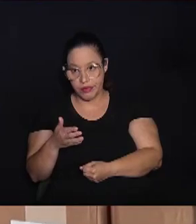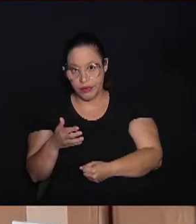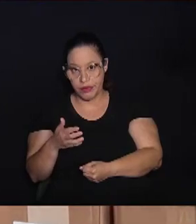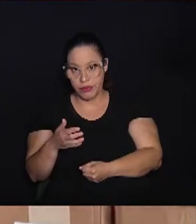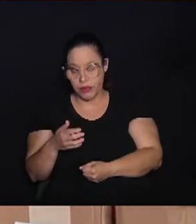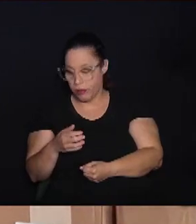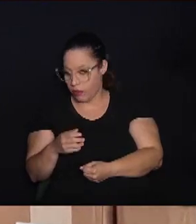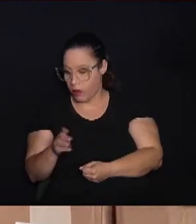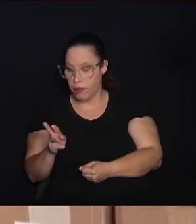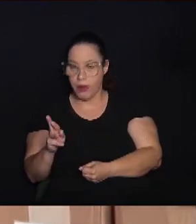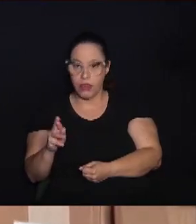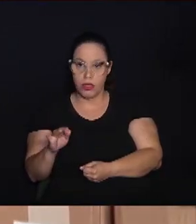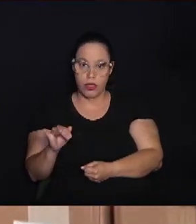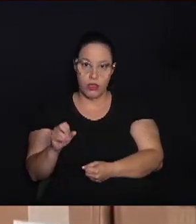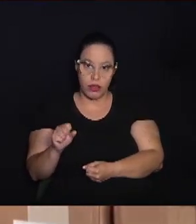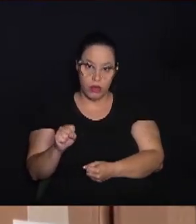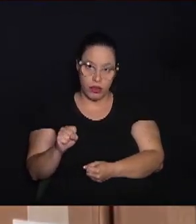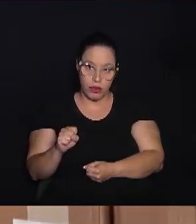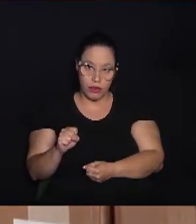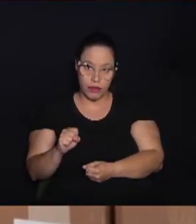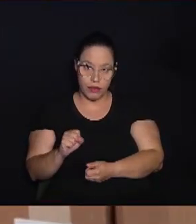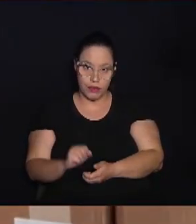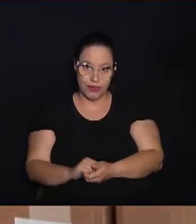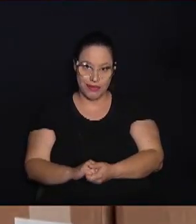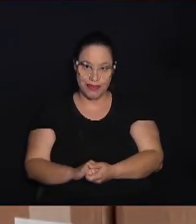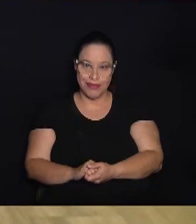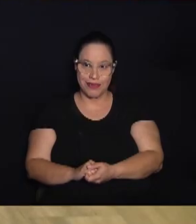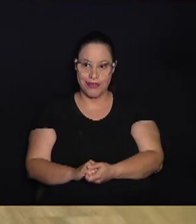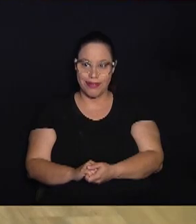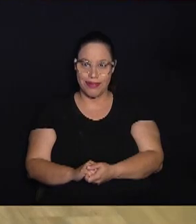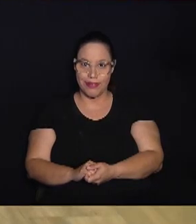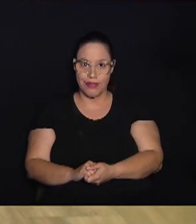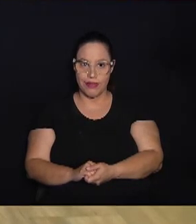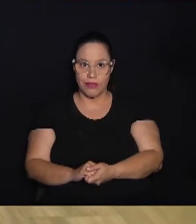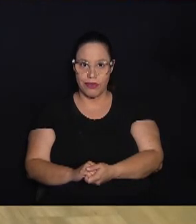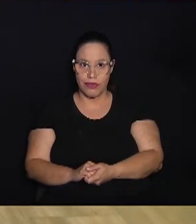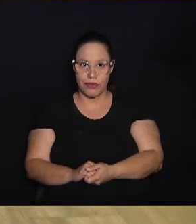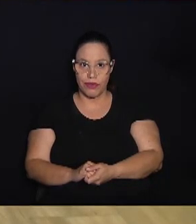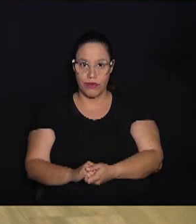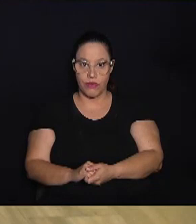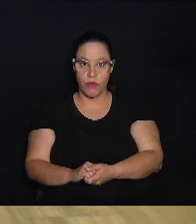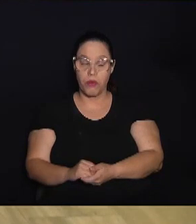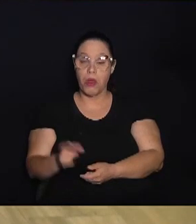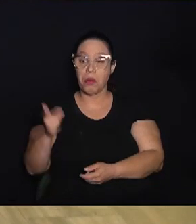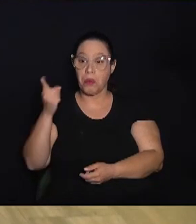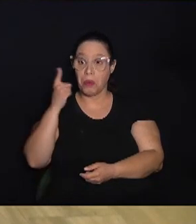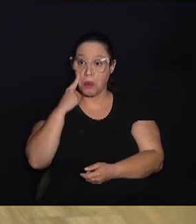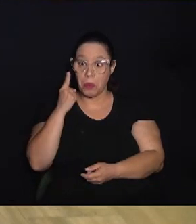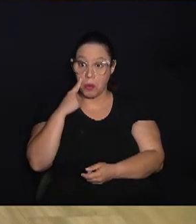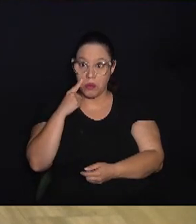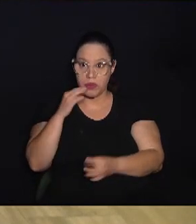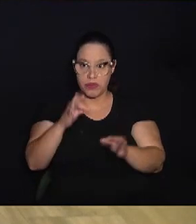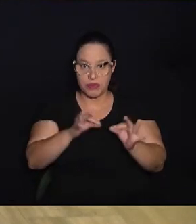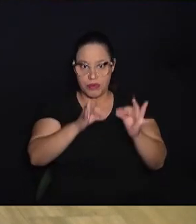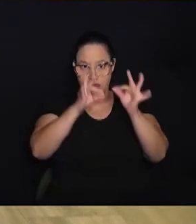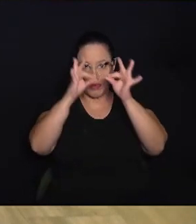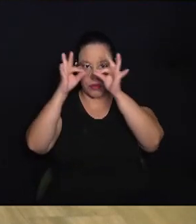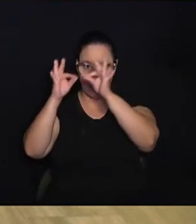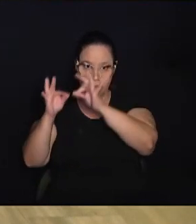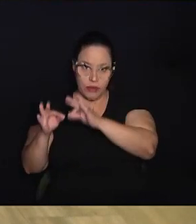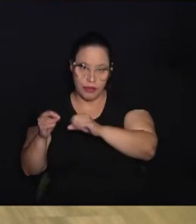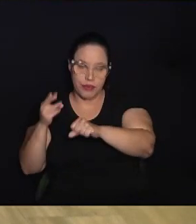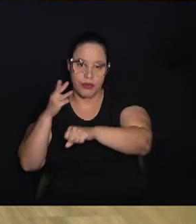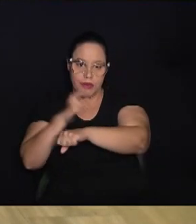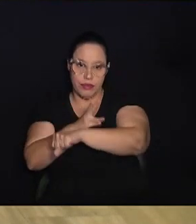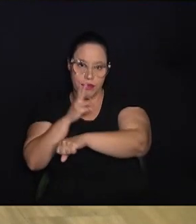da editora M fio Ah então você viu aí para acompanhar a editora é só acessar o